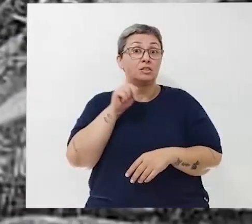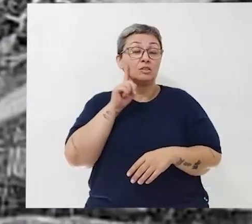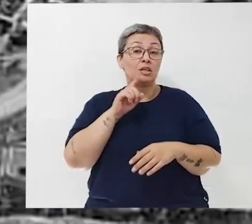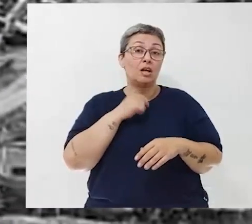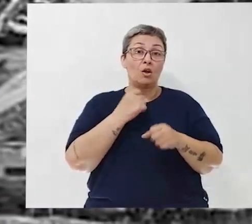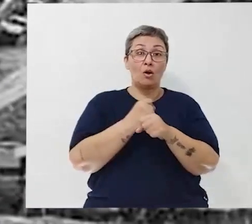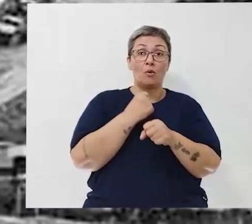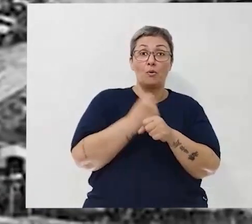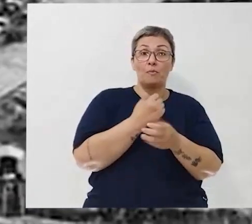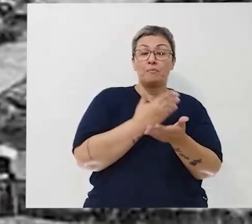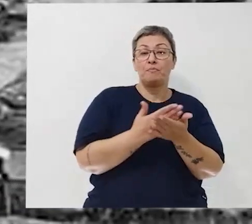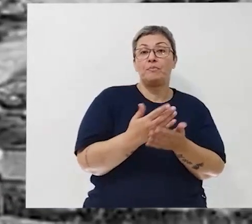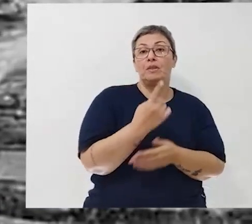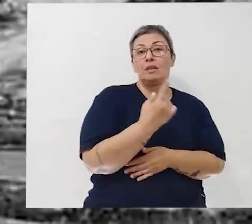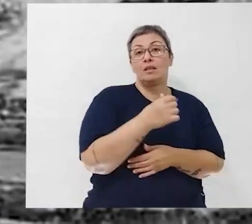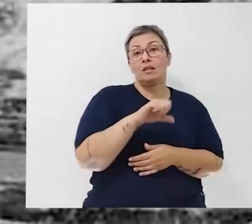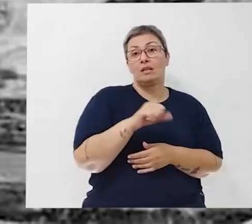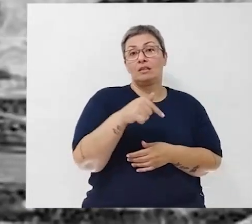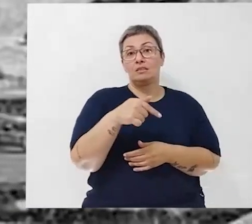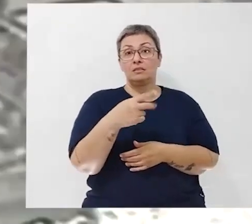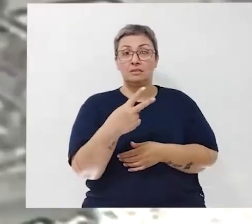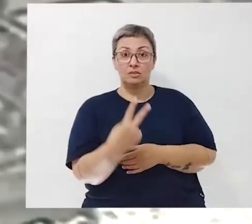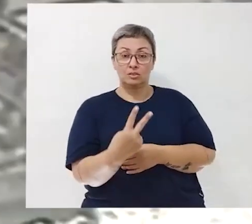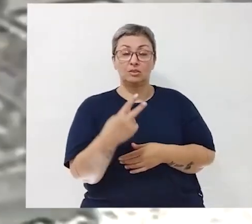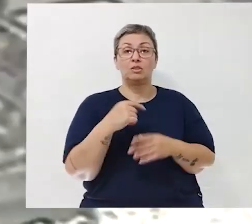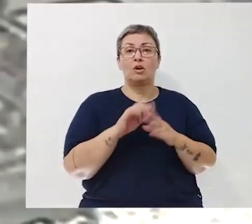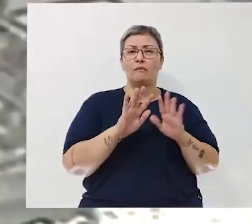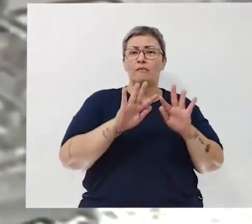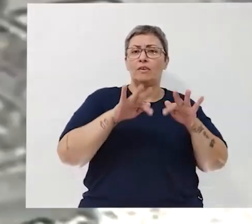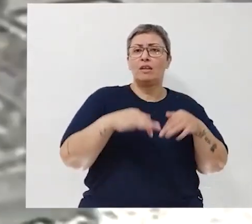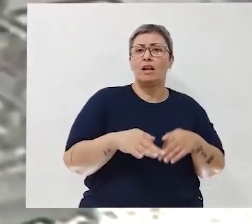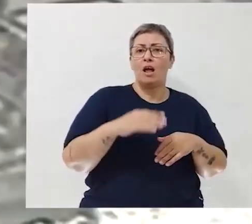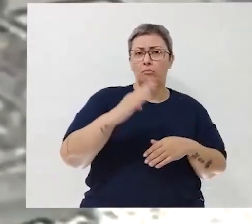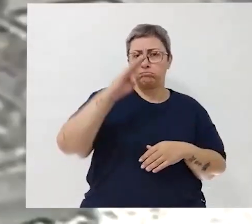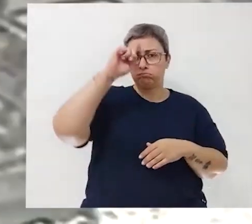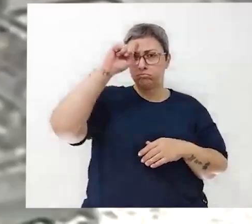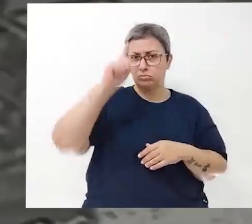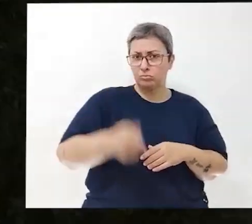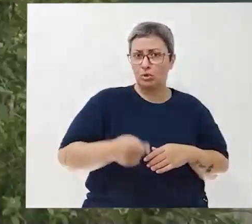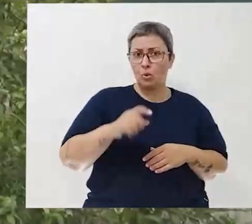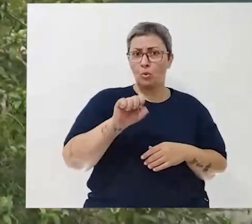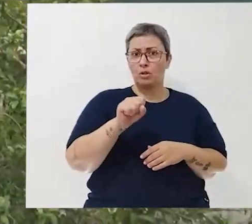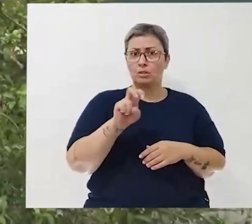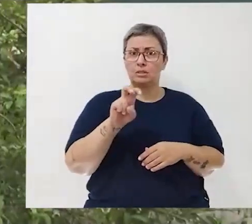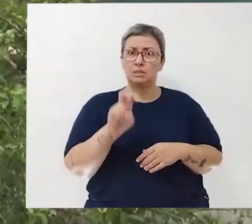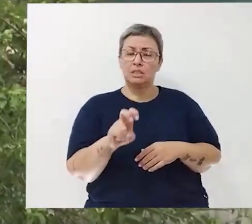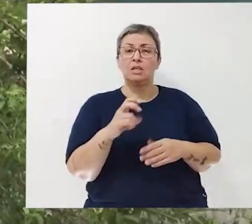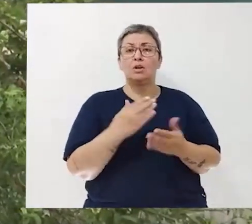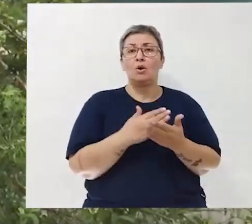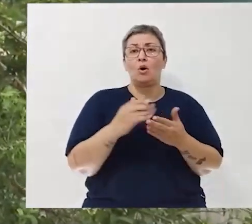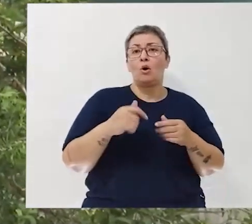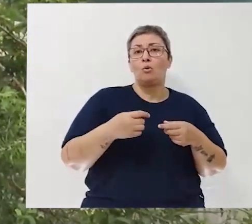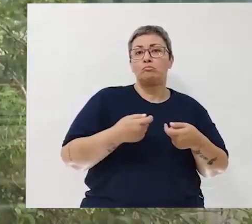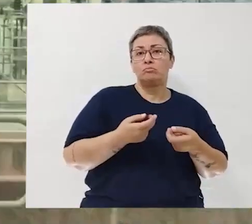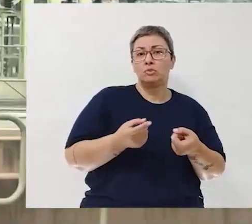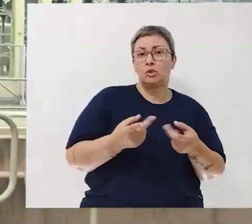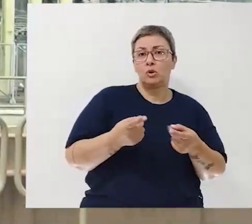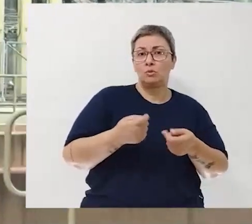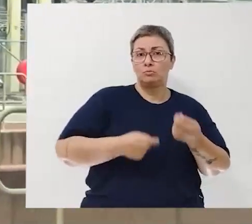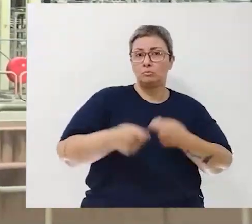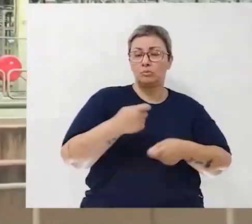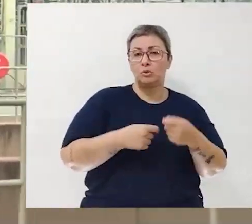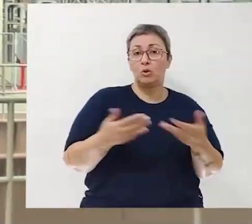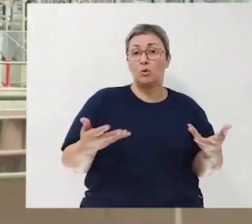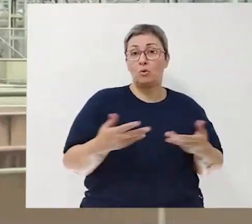As obras começaram em 1972. Foi só no fim da ditadura, em 85, que Angra 1 entrou em operação comercial. Hoje